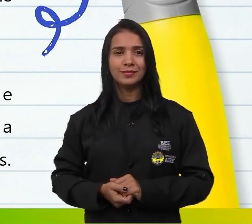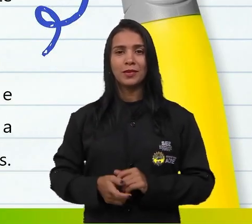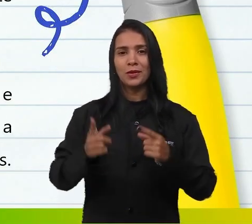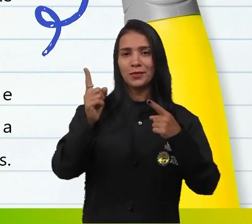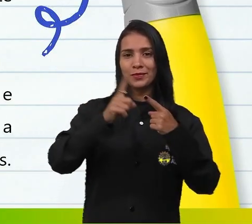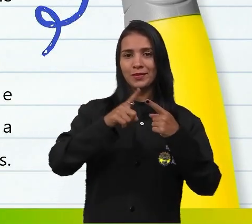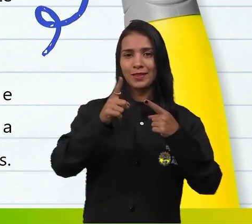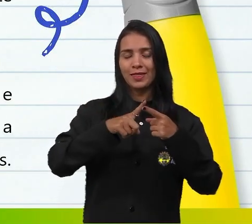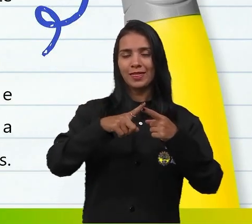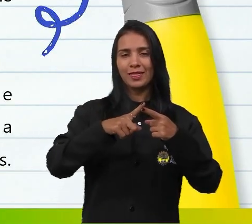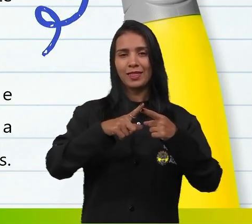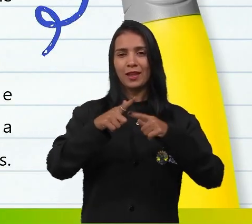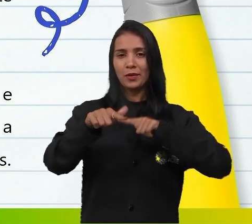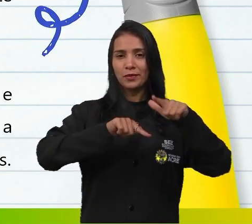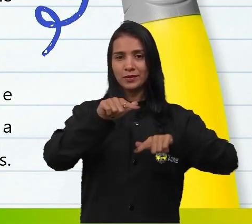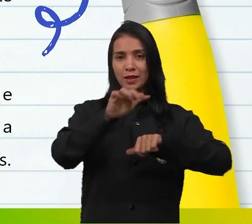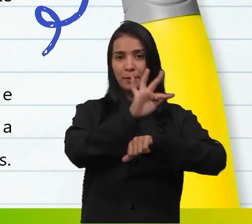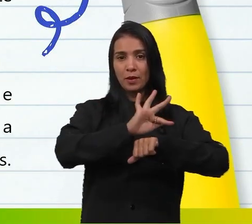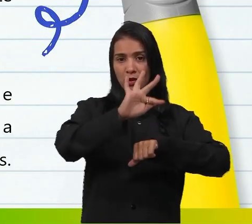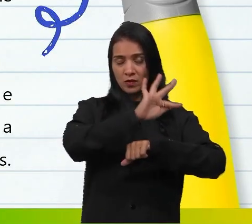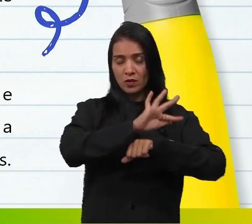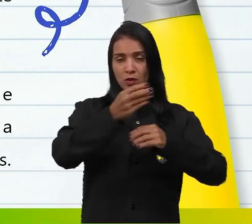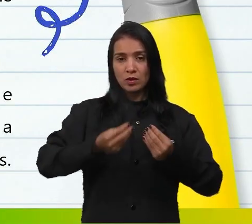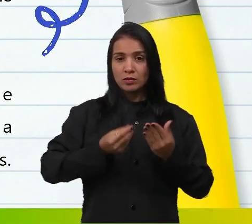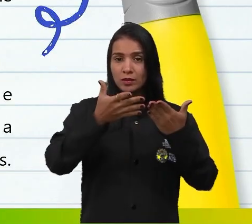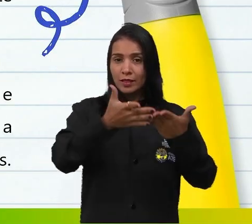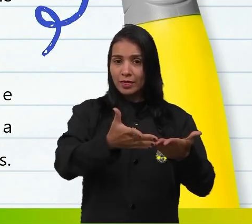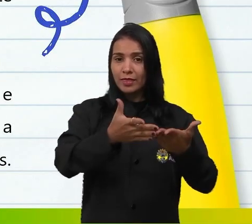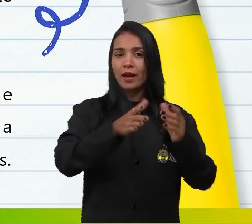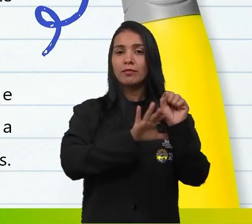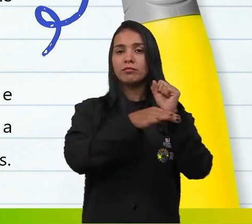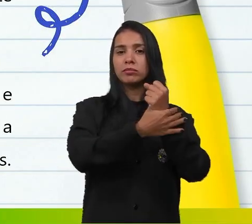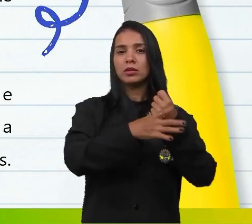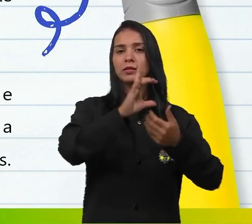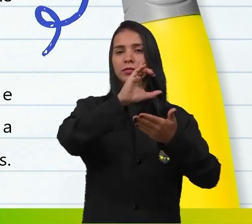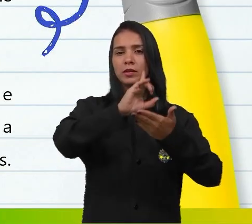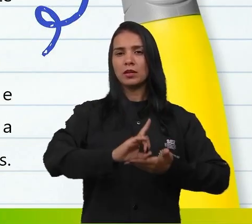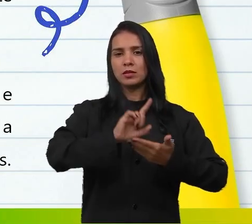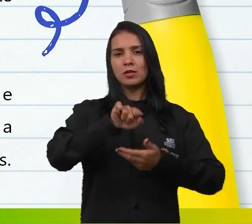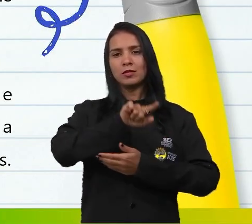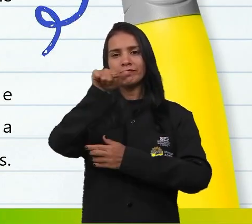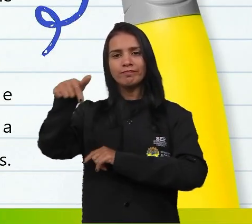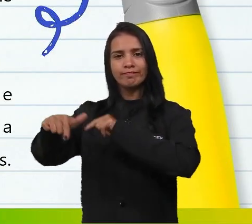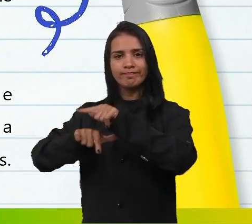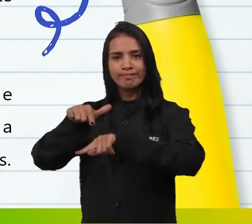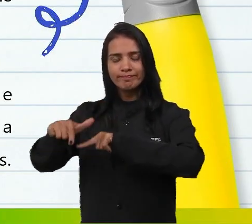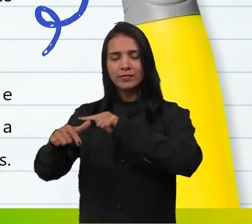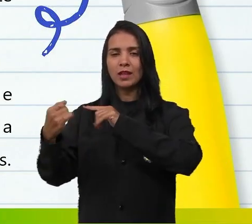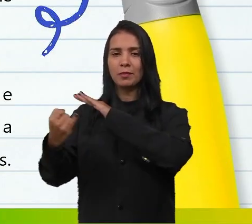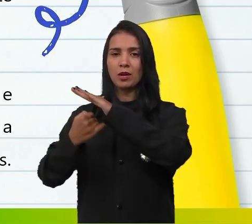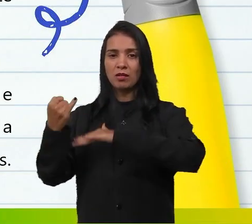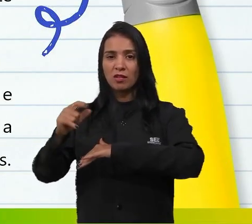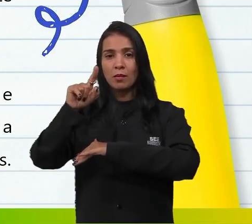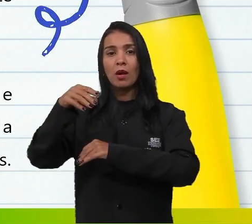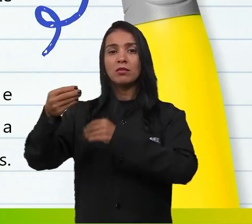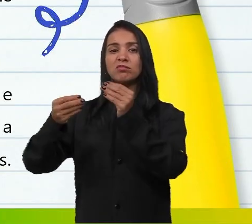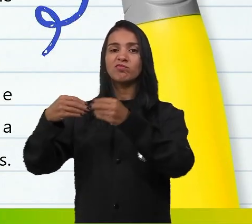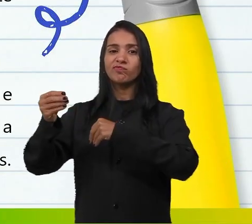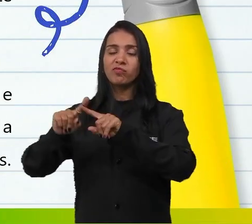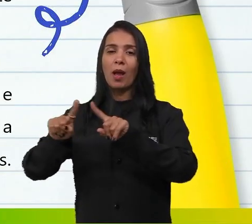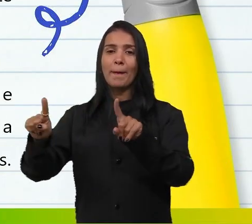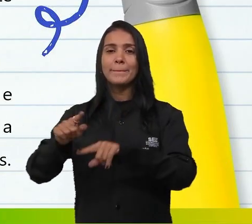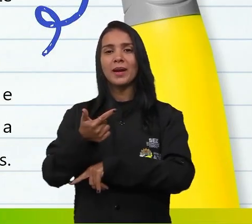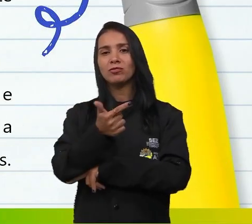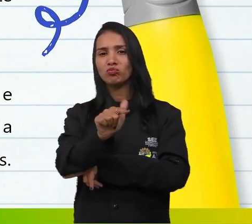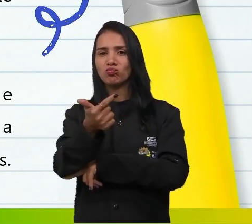trabalho formal oferece proteção e direitos, o informal garante flexibilidade, mas com